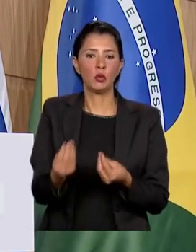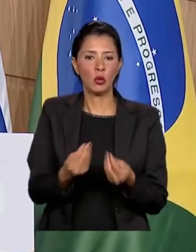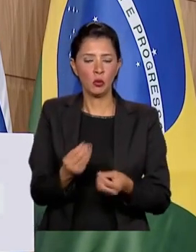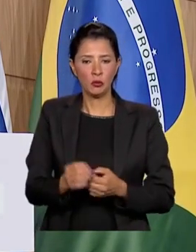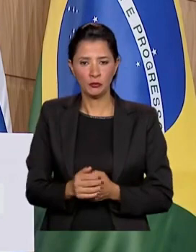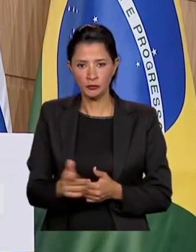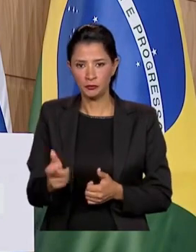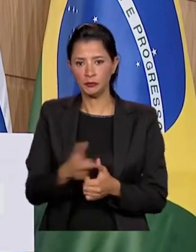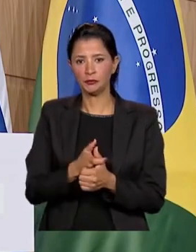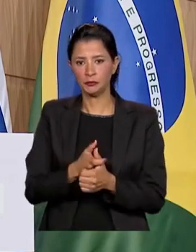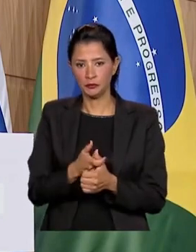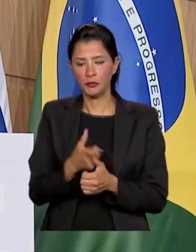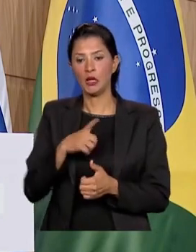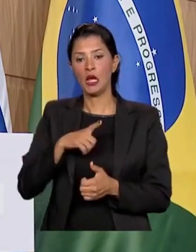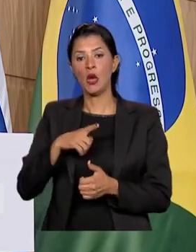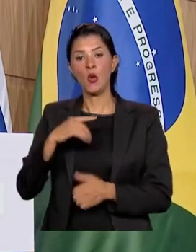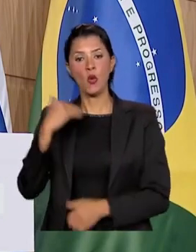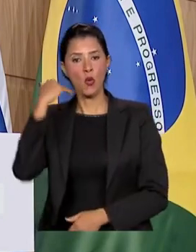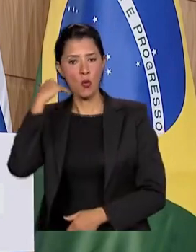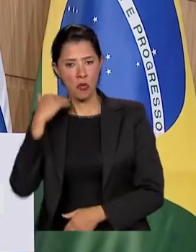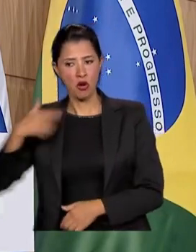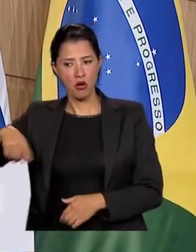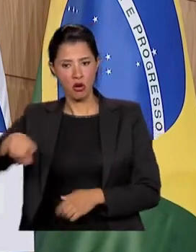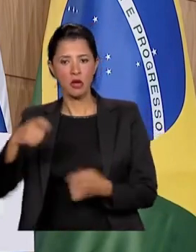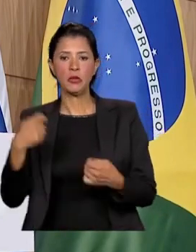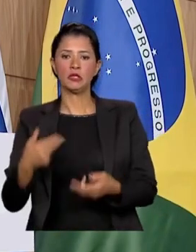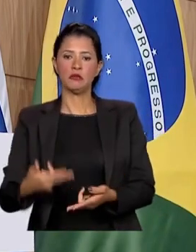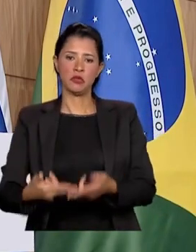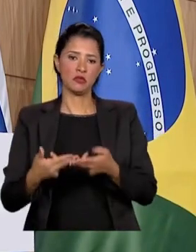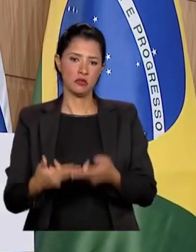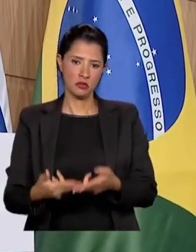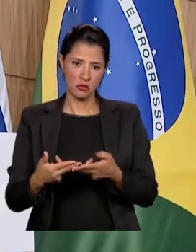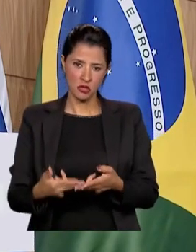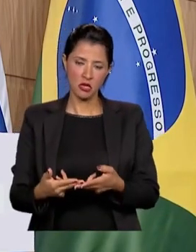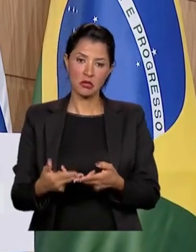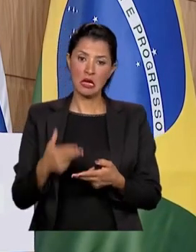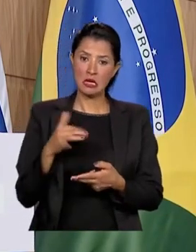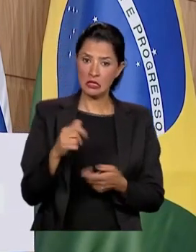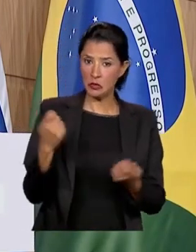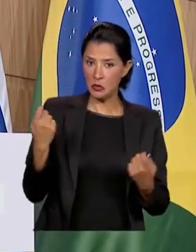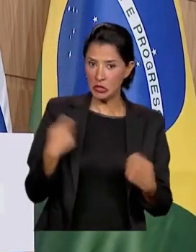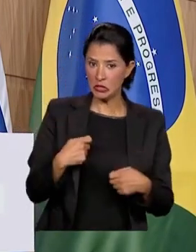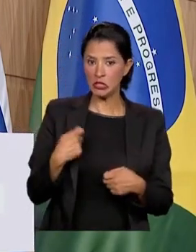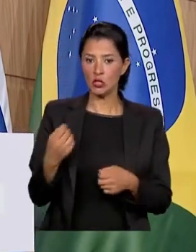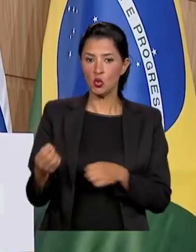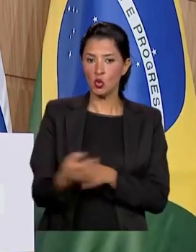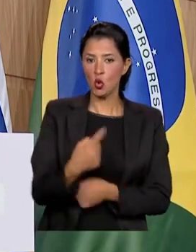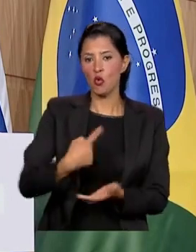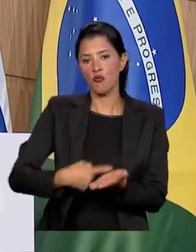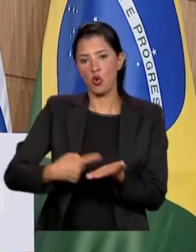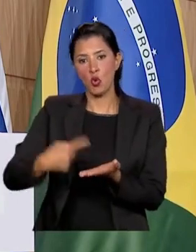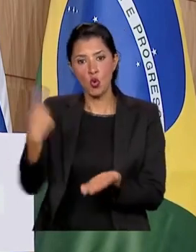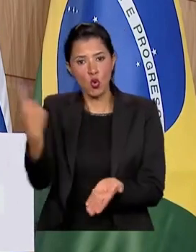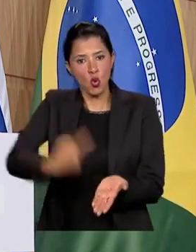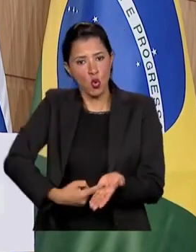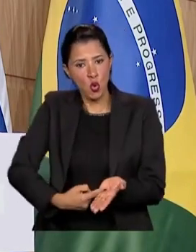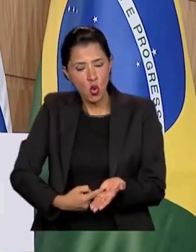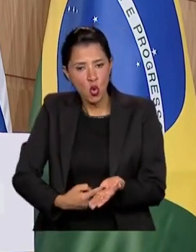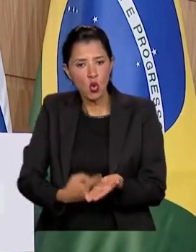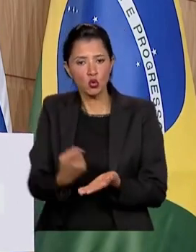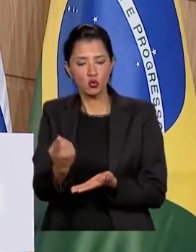Os bancos têm que ter paciência de, se for preciso, renovar os acordos e colocar a